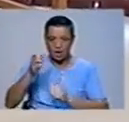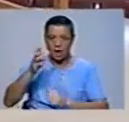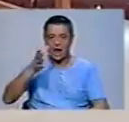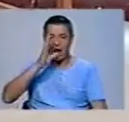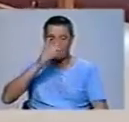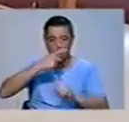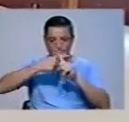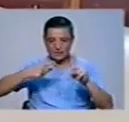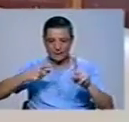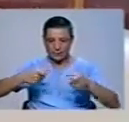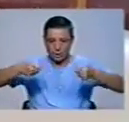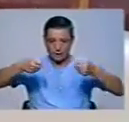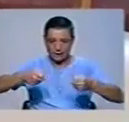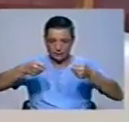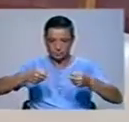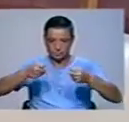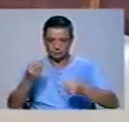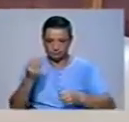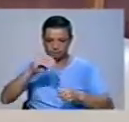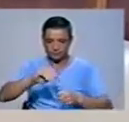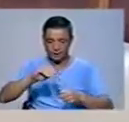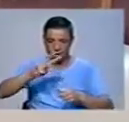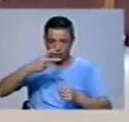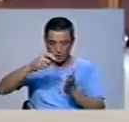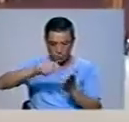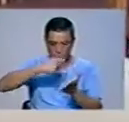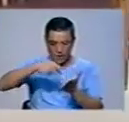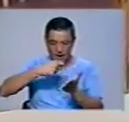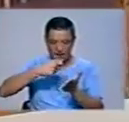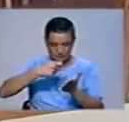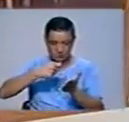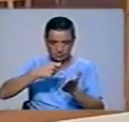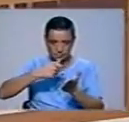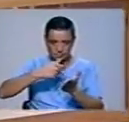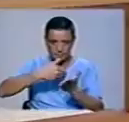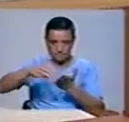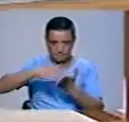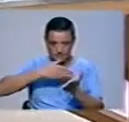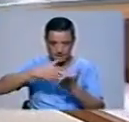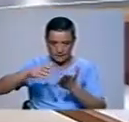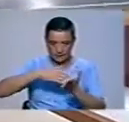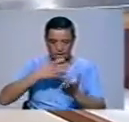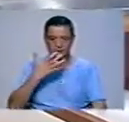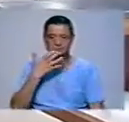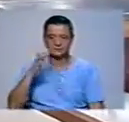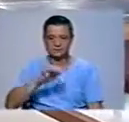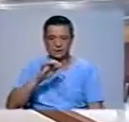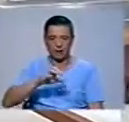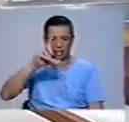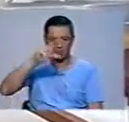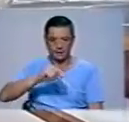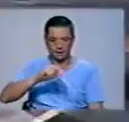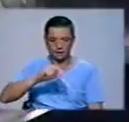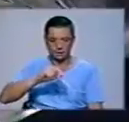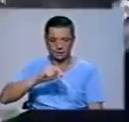meio litro de água no tacho, vamos lhe juntar as 2 colherinhas de sopa de manteiga. Vamos juntar também a pitadinha de sal